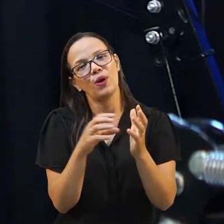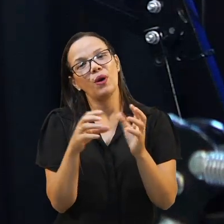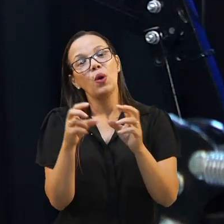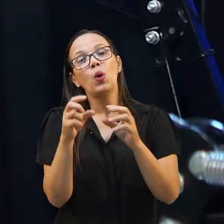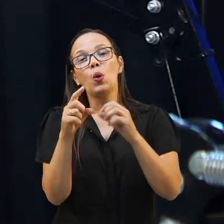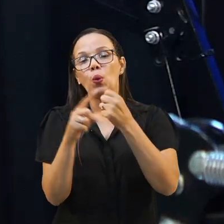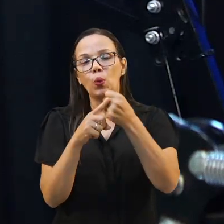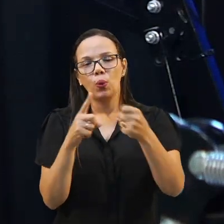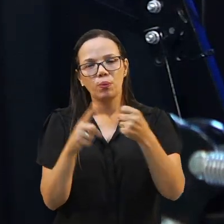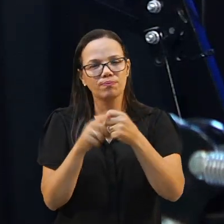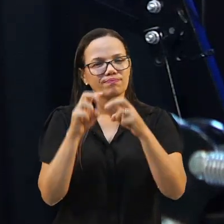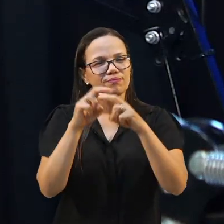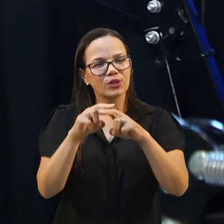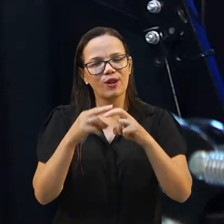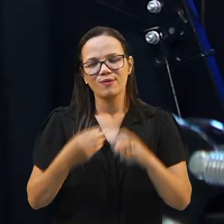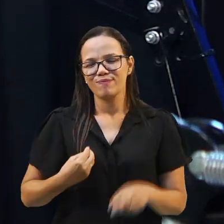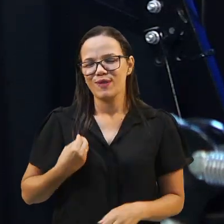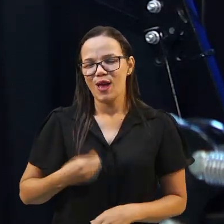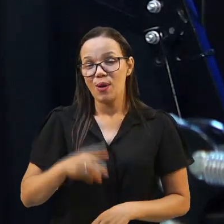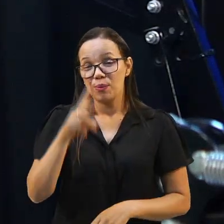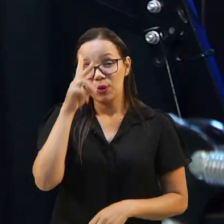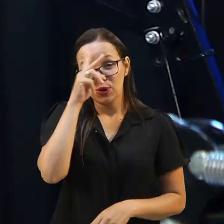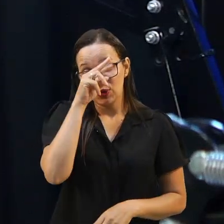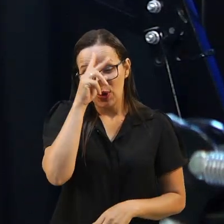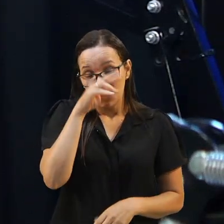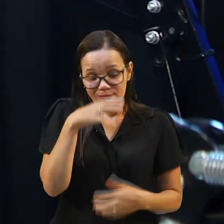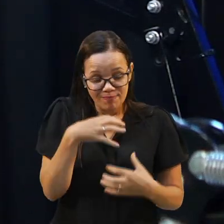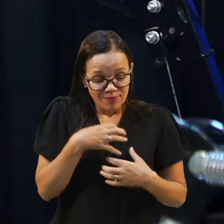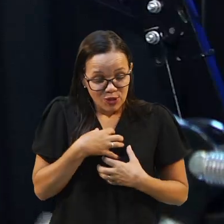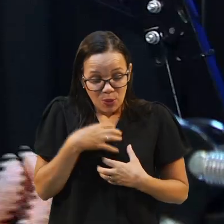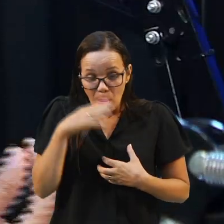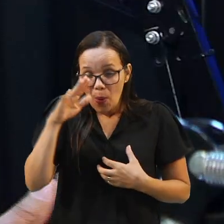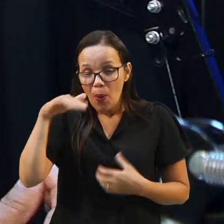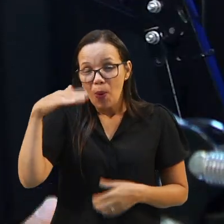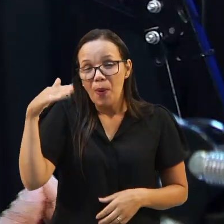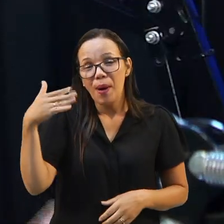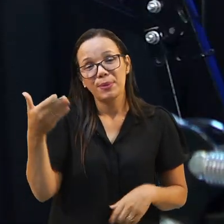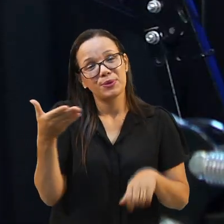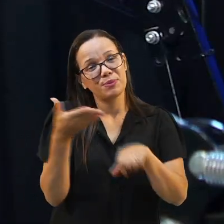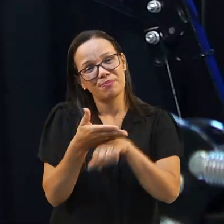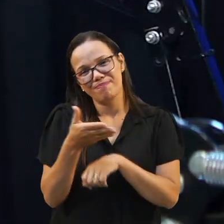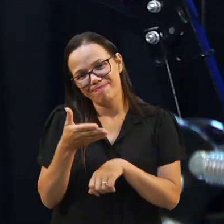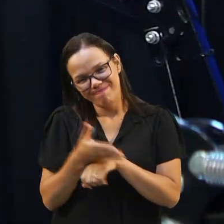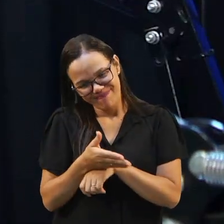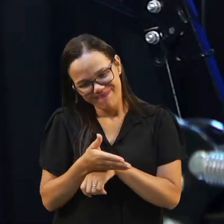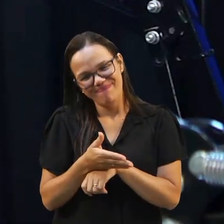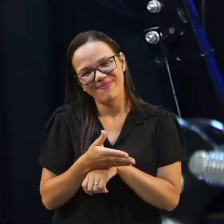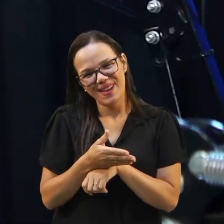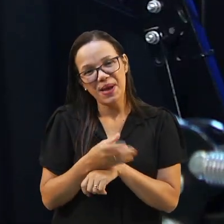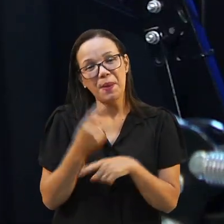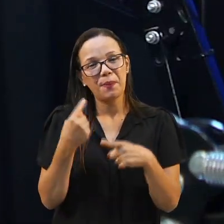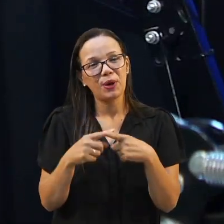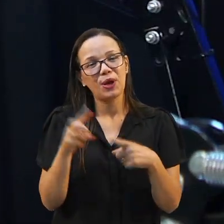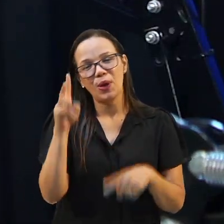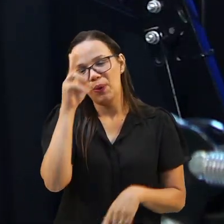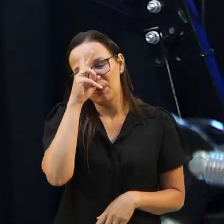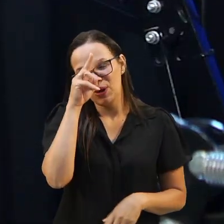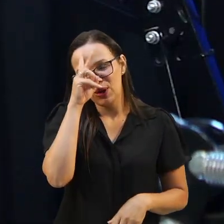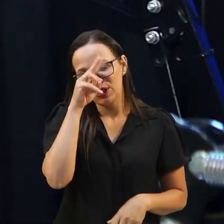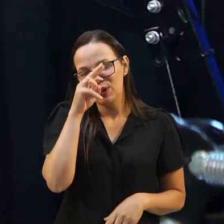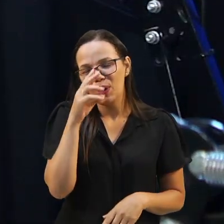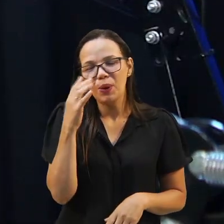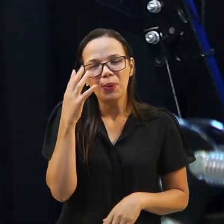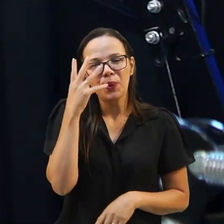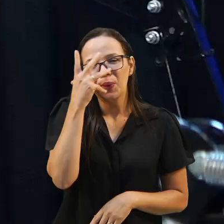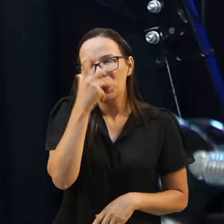uma história que nos honra muito ter participado, ter feito parte, porque é uma história